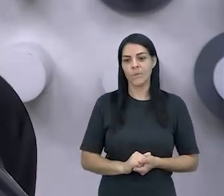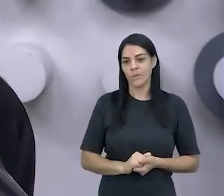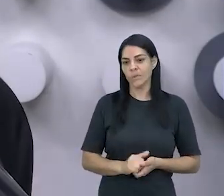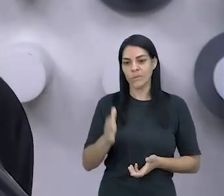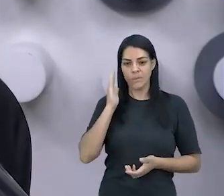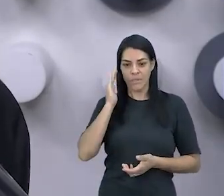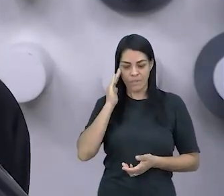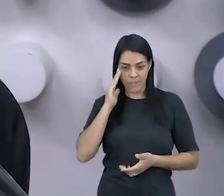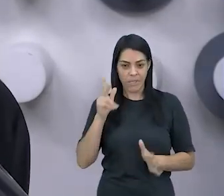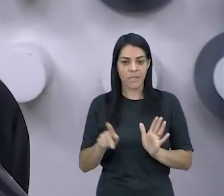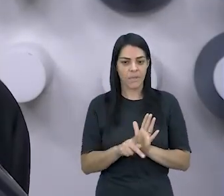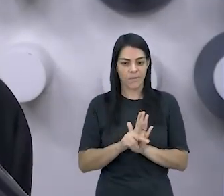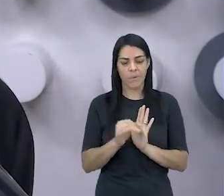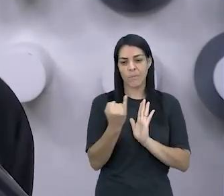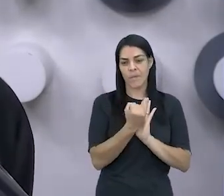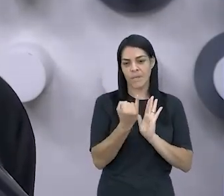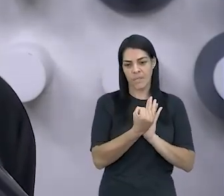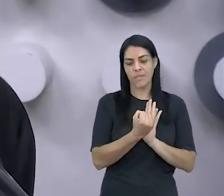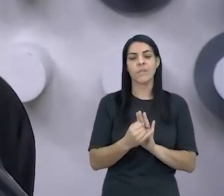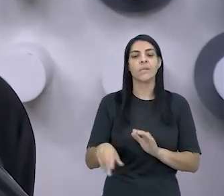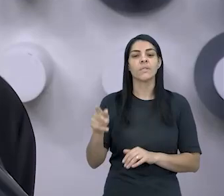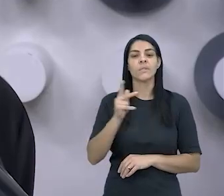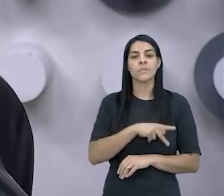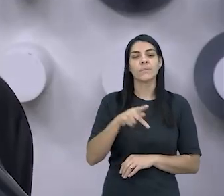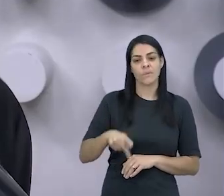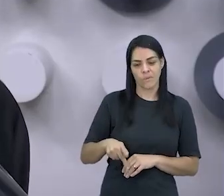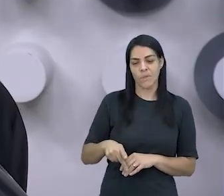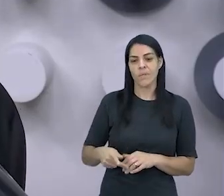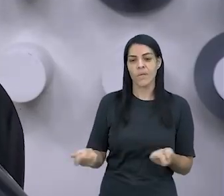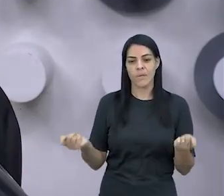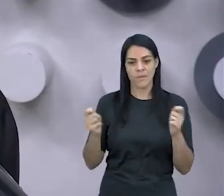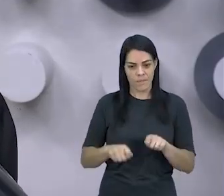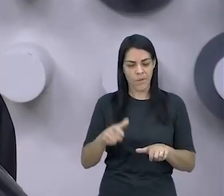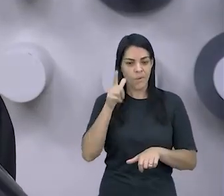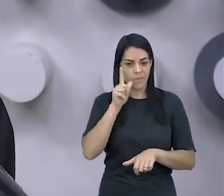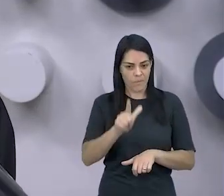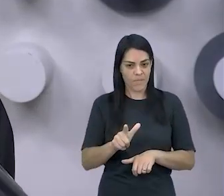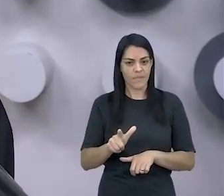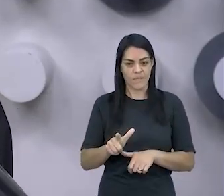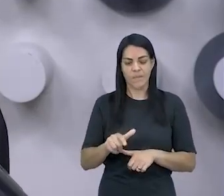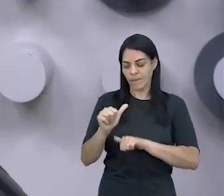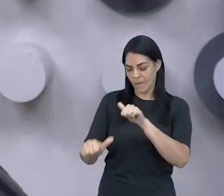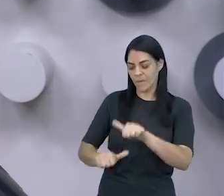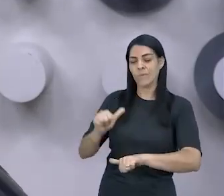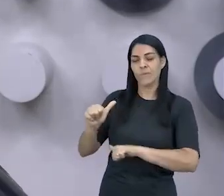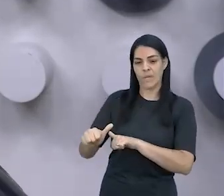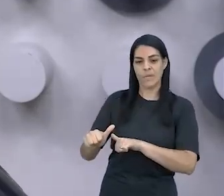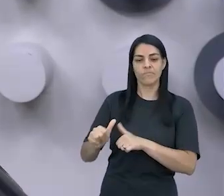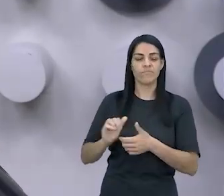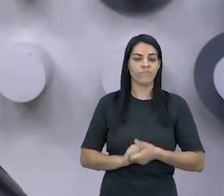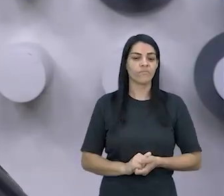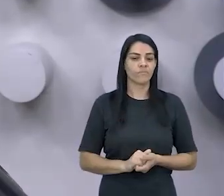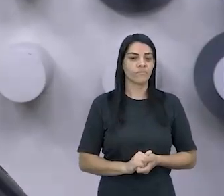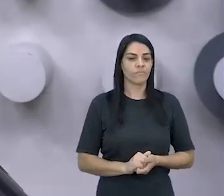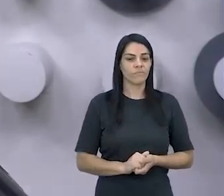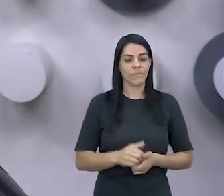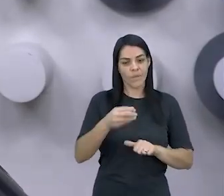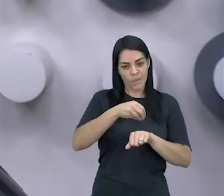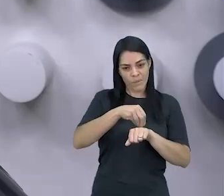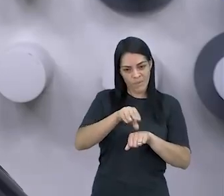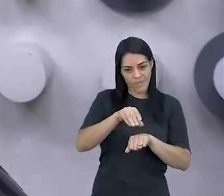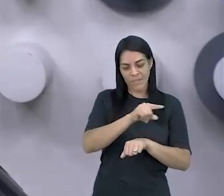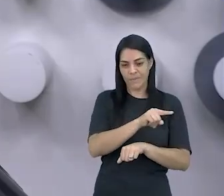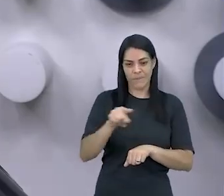sua identidade de professor, para que aí, sim, as condições elas comecem a mudar. Tá? Então, assim, uma sugestão aí